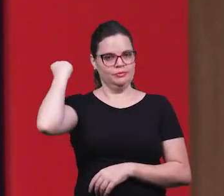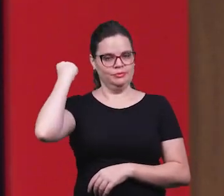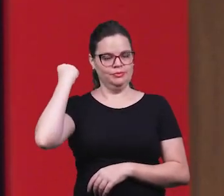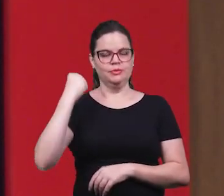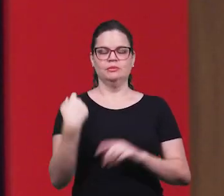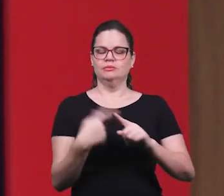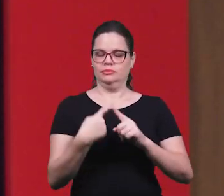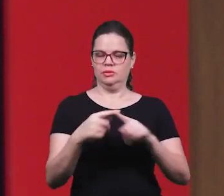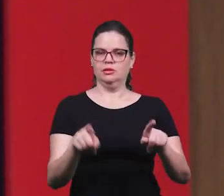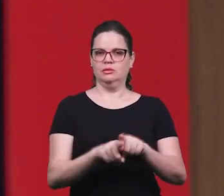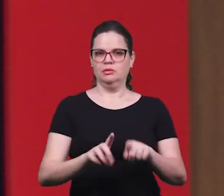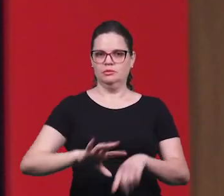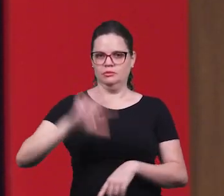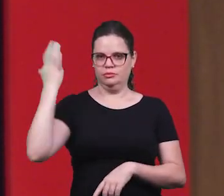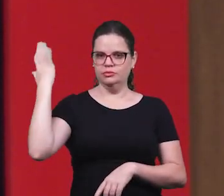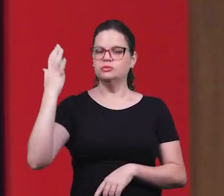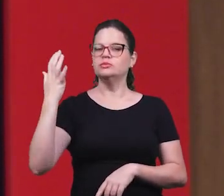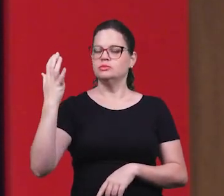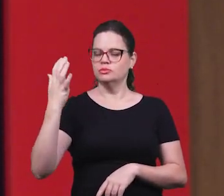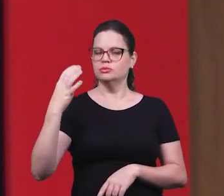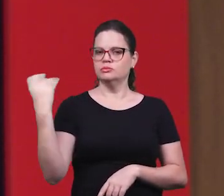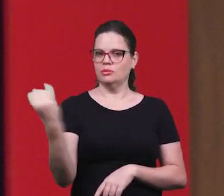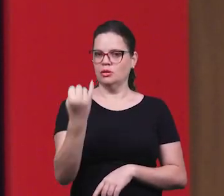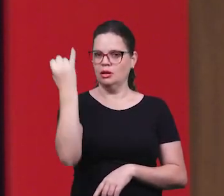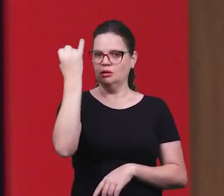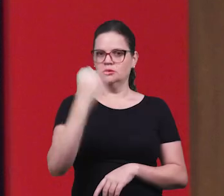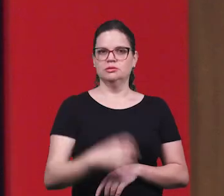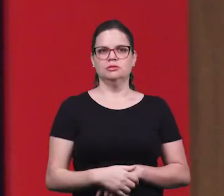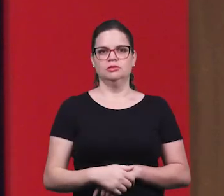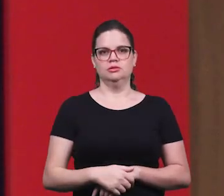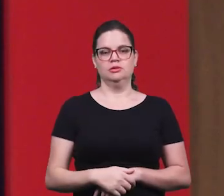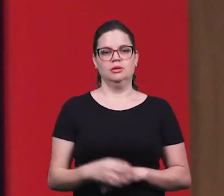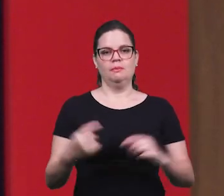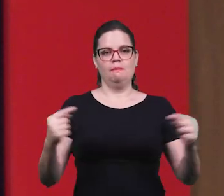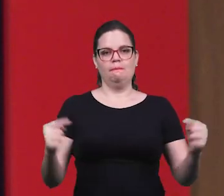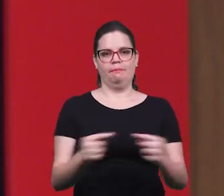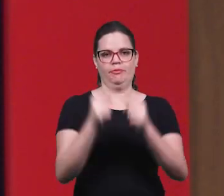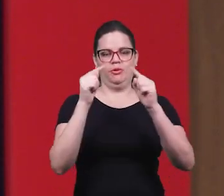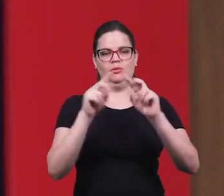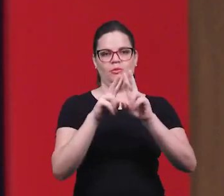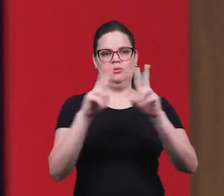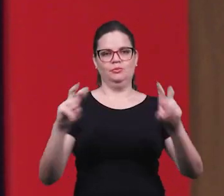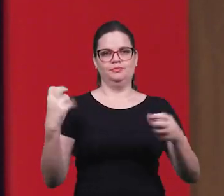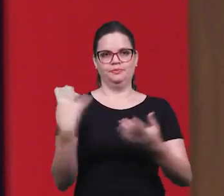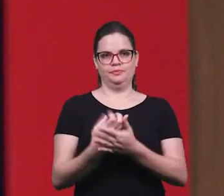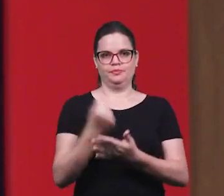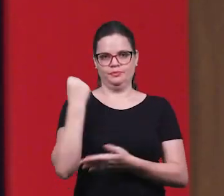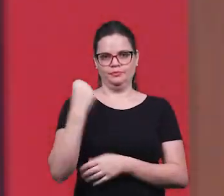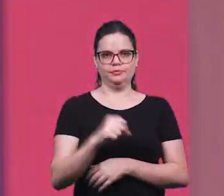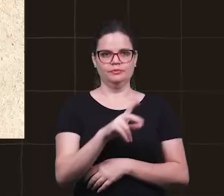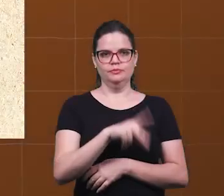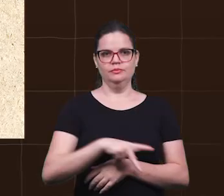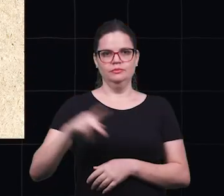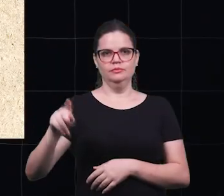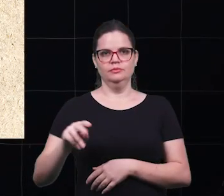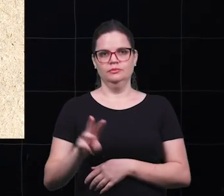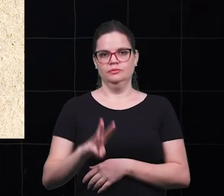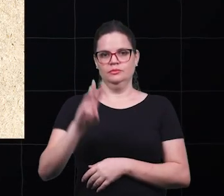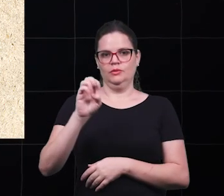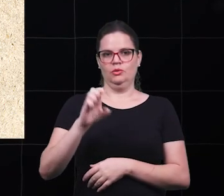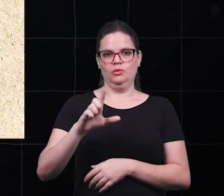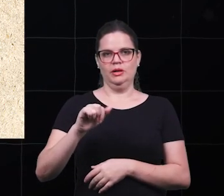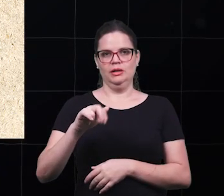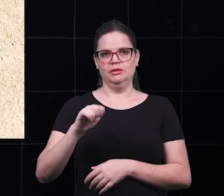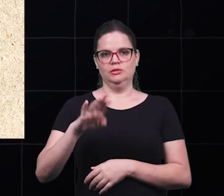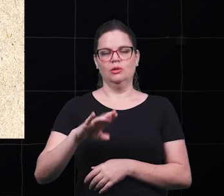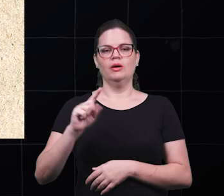evento marcante, sobretudo quando nós falamos sobre o arrebatamento da igreja. O professor Wellington, ele, na realidade, é major da